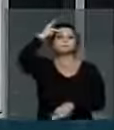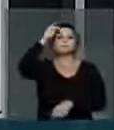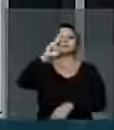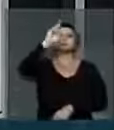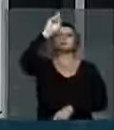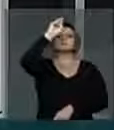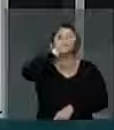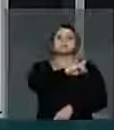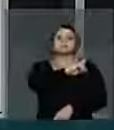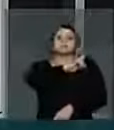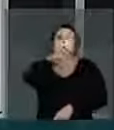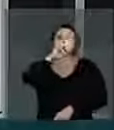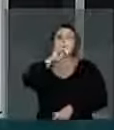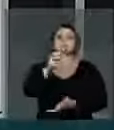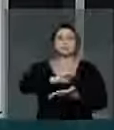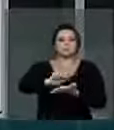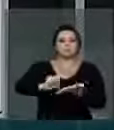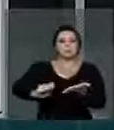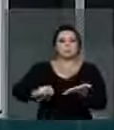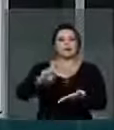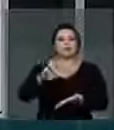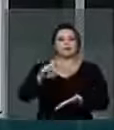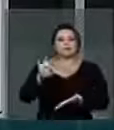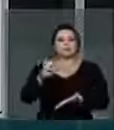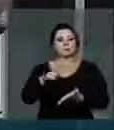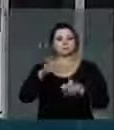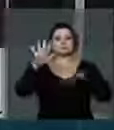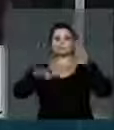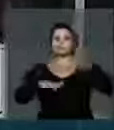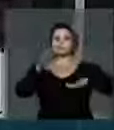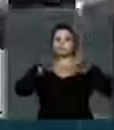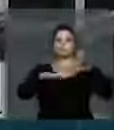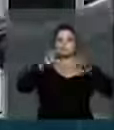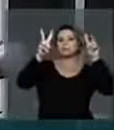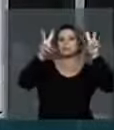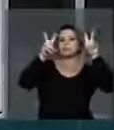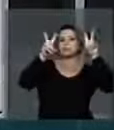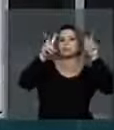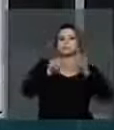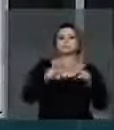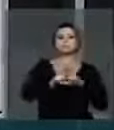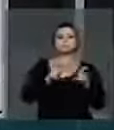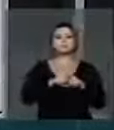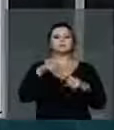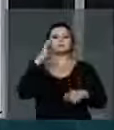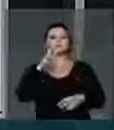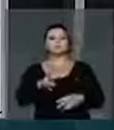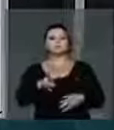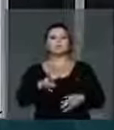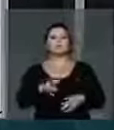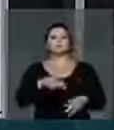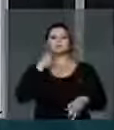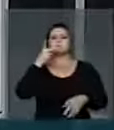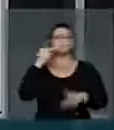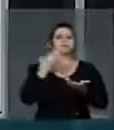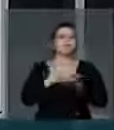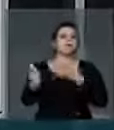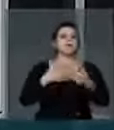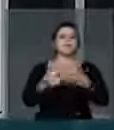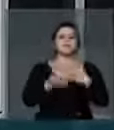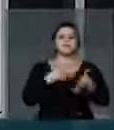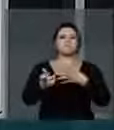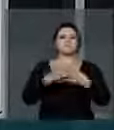Dependendo do tipo de assunto, nessa medida provisória, que trata de um assunto de banana, você pode colocar assunto de abacate,